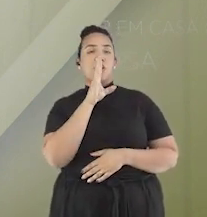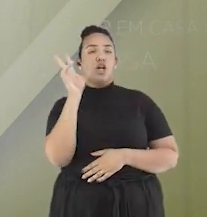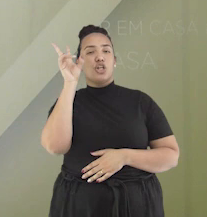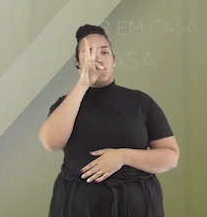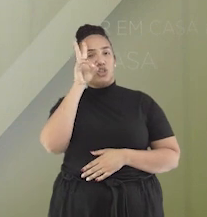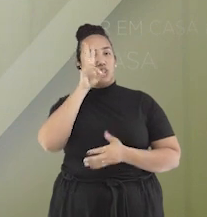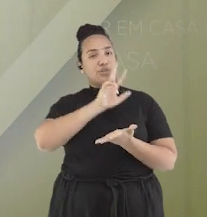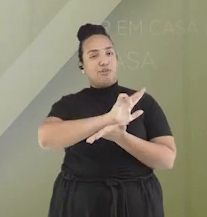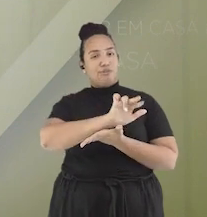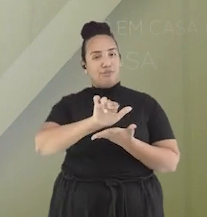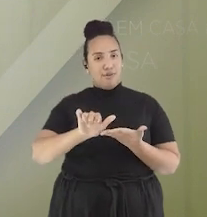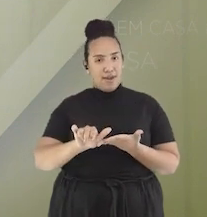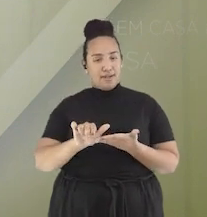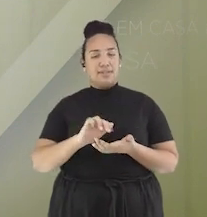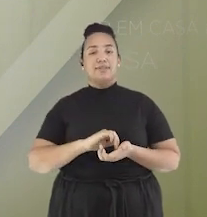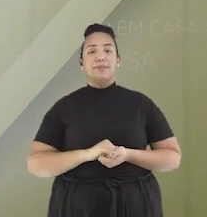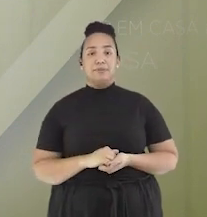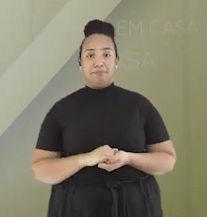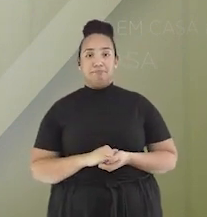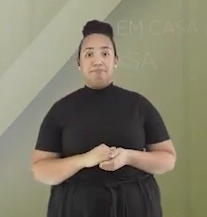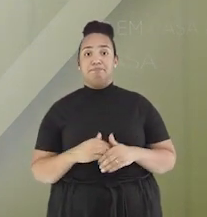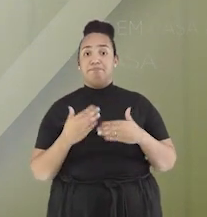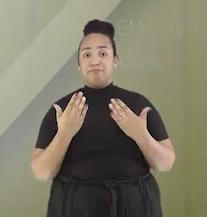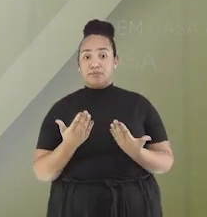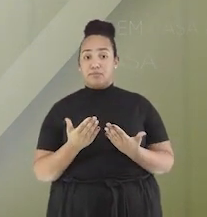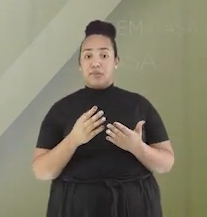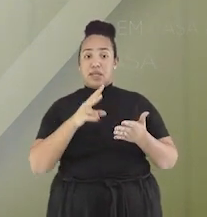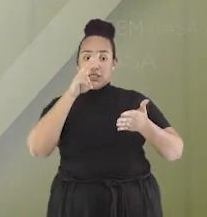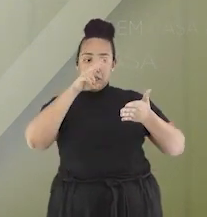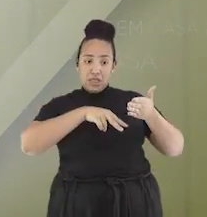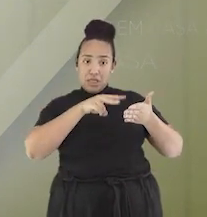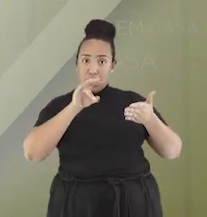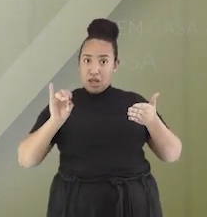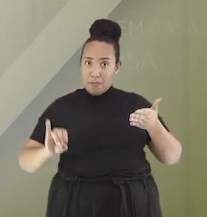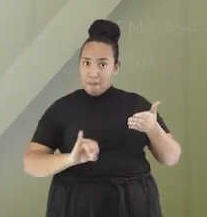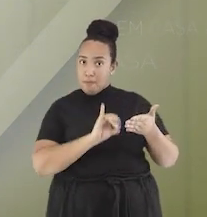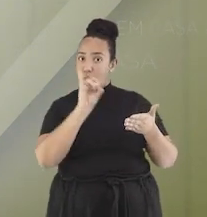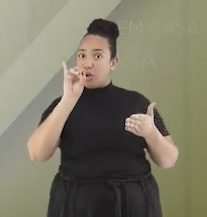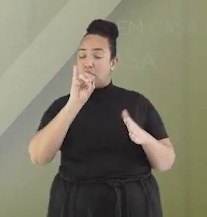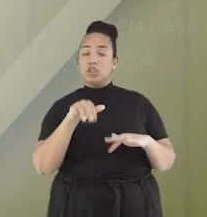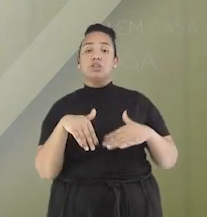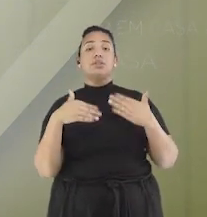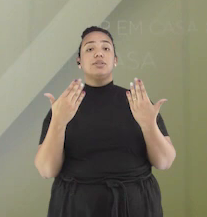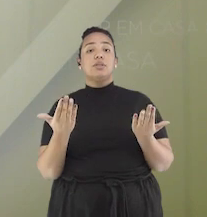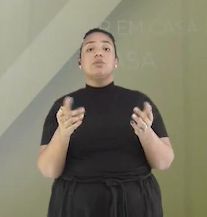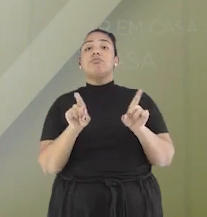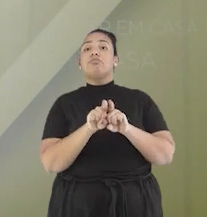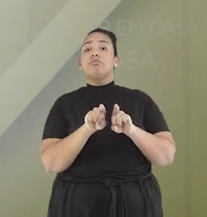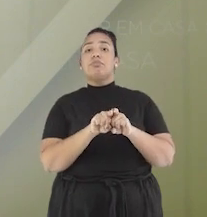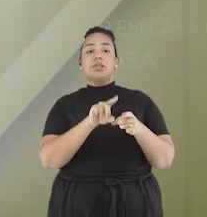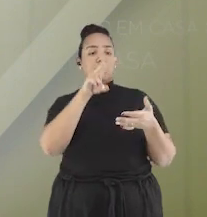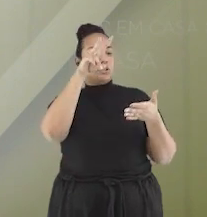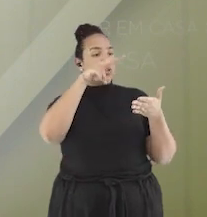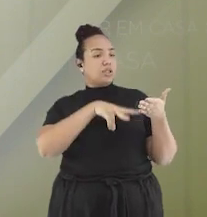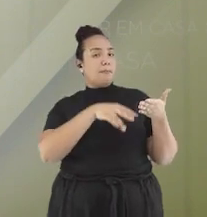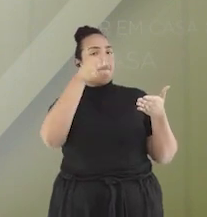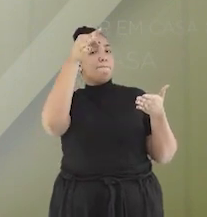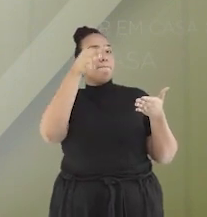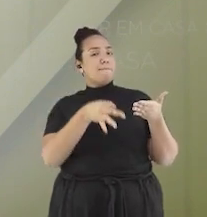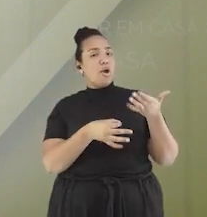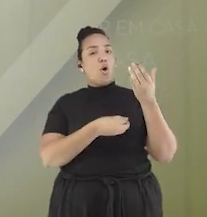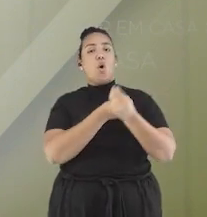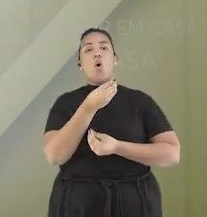várias histórias. Se a leitura é tão importante assim, é preciso saber também como fazer uma boa leitura